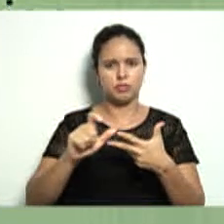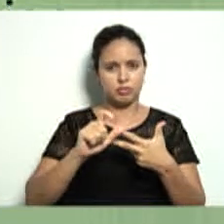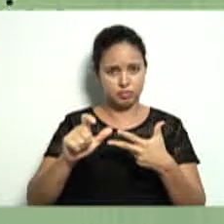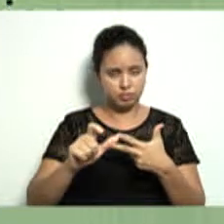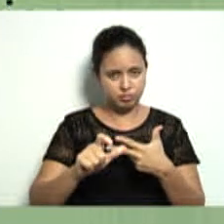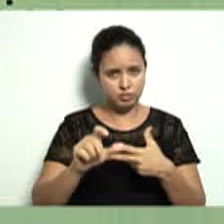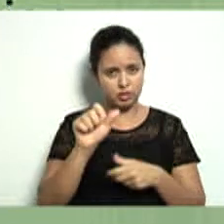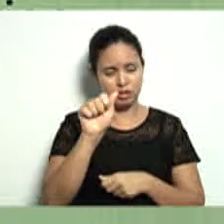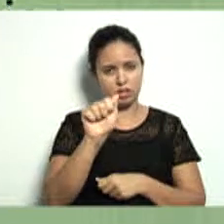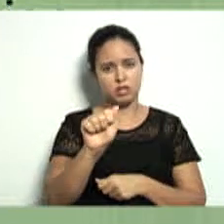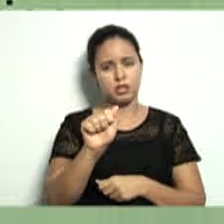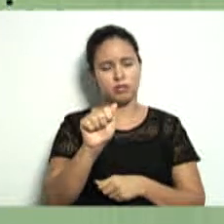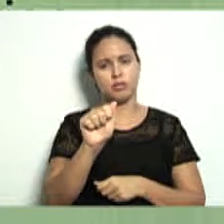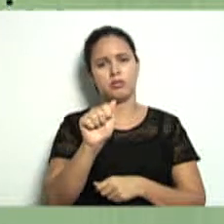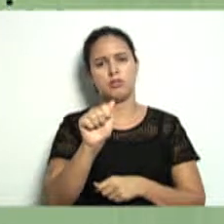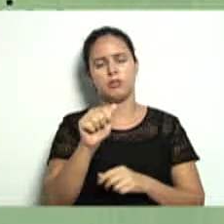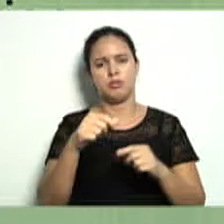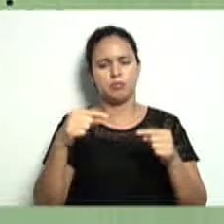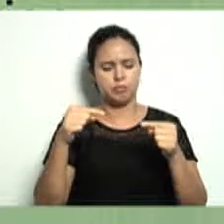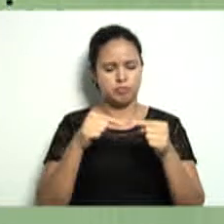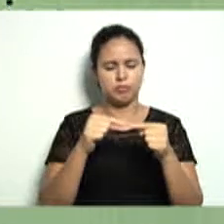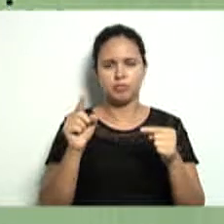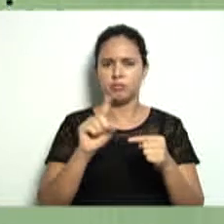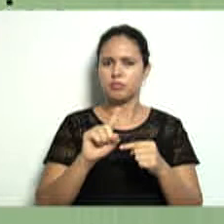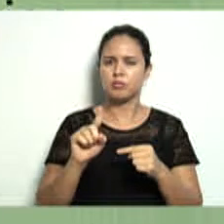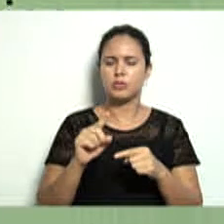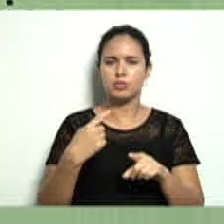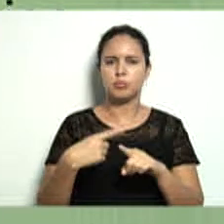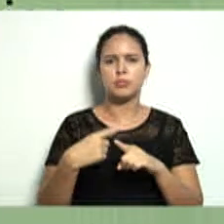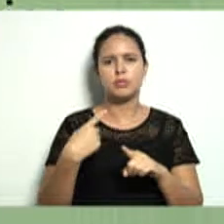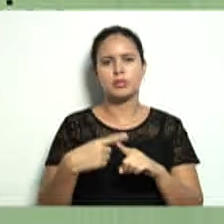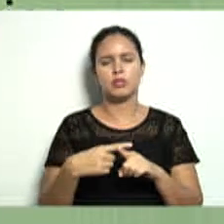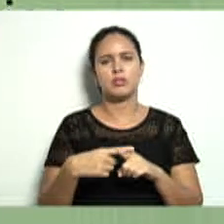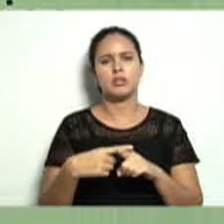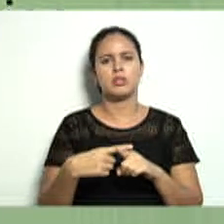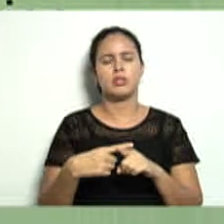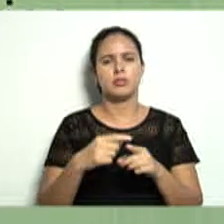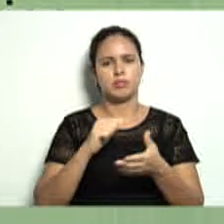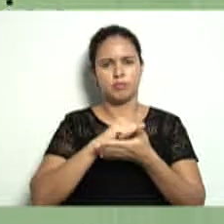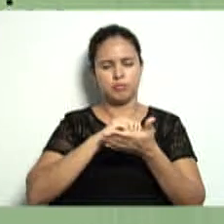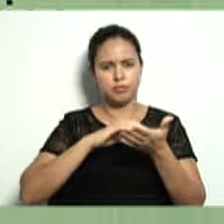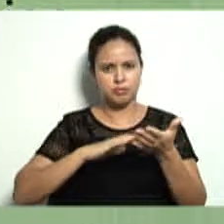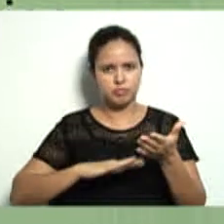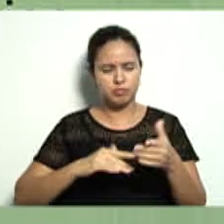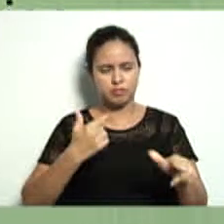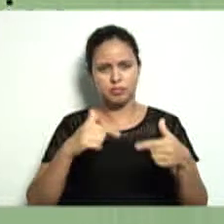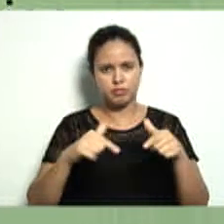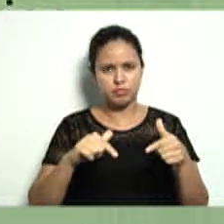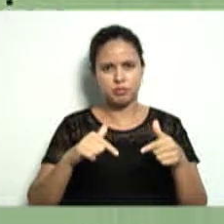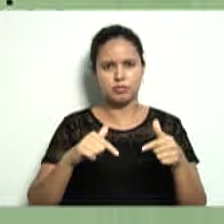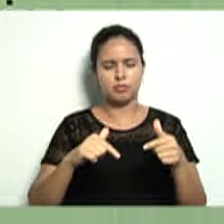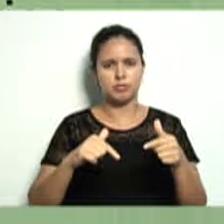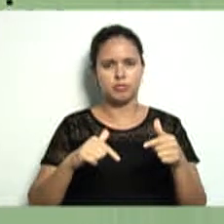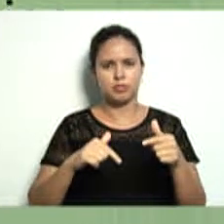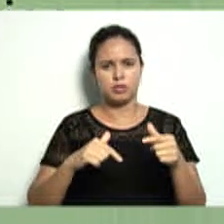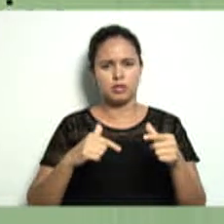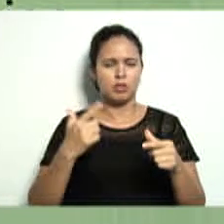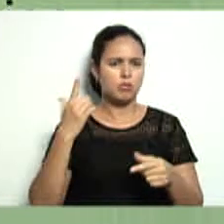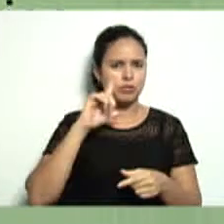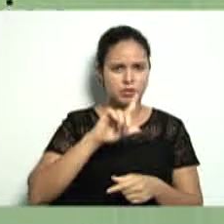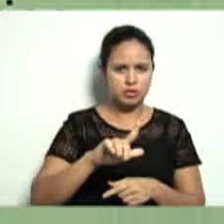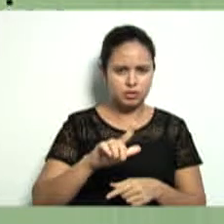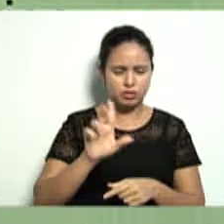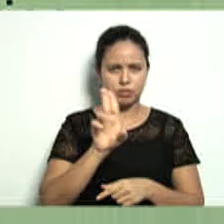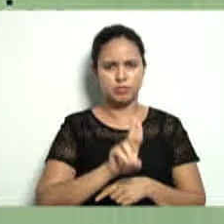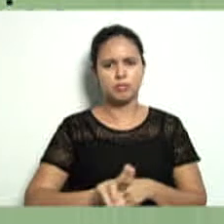essas competências. Por quê? Porque as operações, elas não estão ligadas ao domínio de soluções tecnológicas que